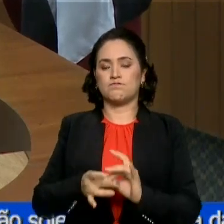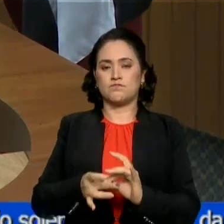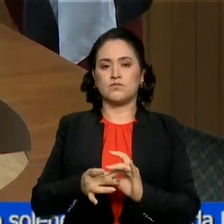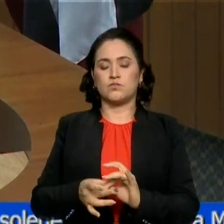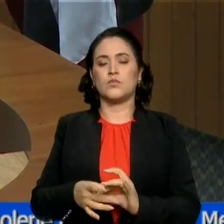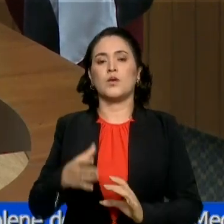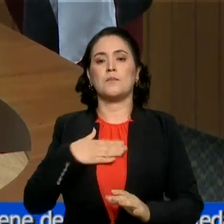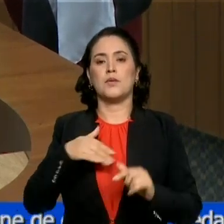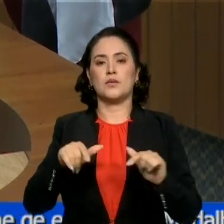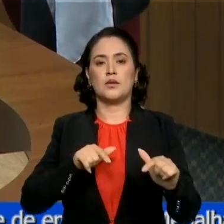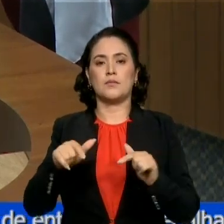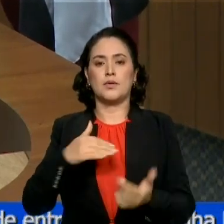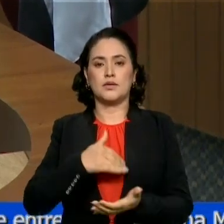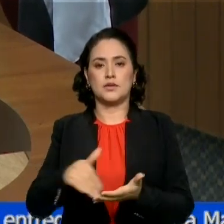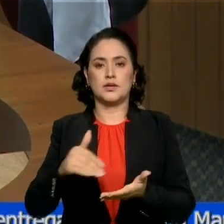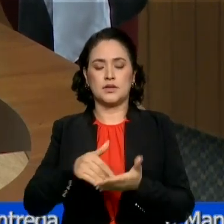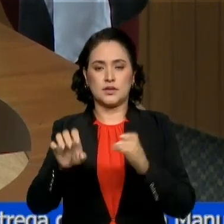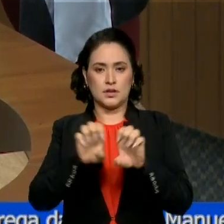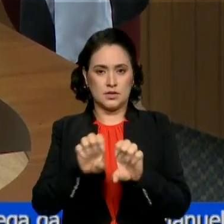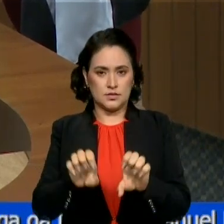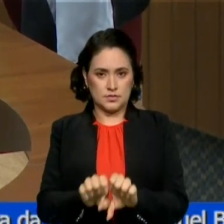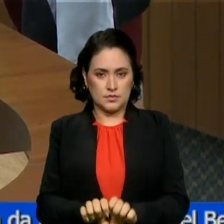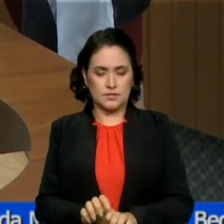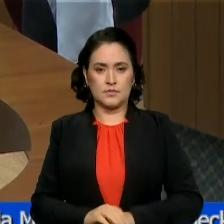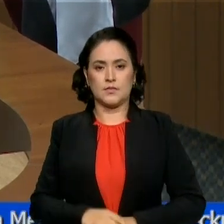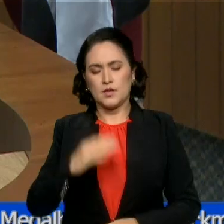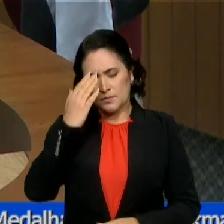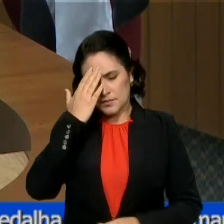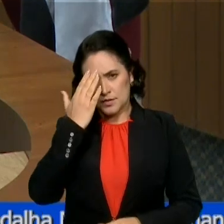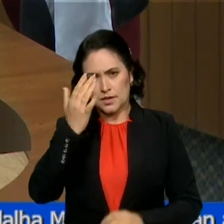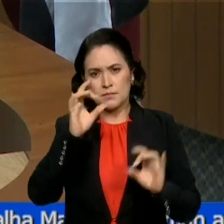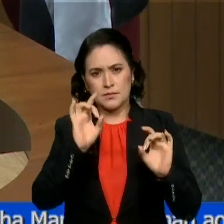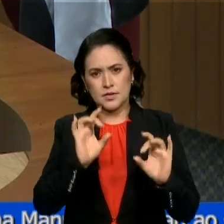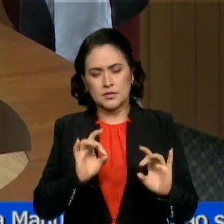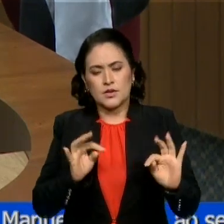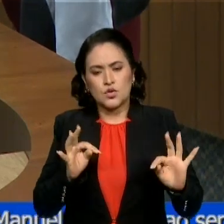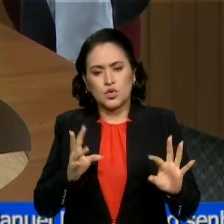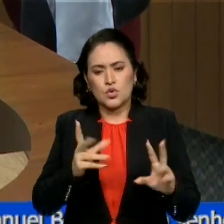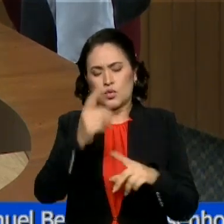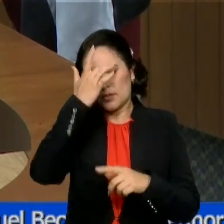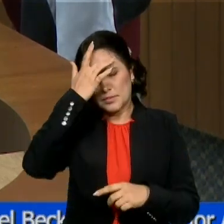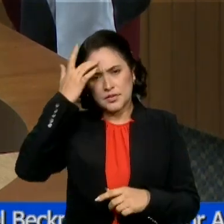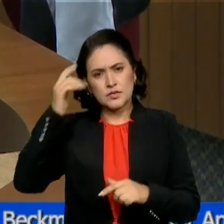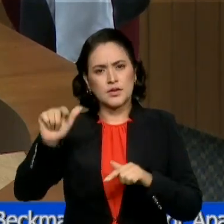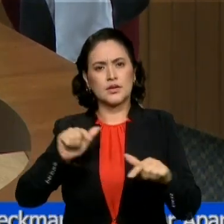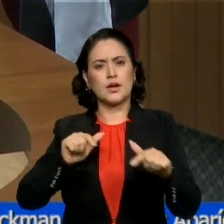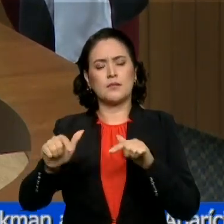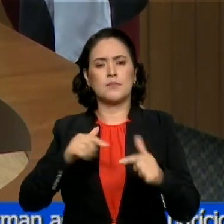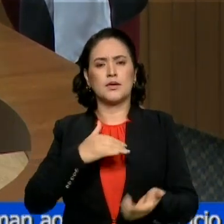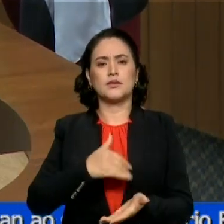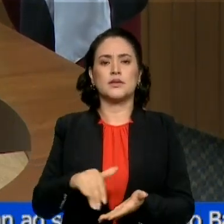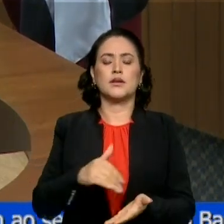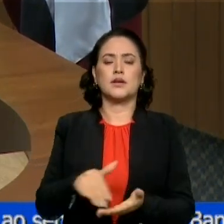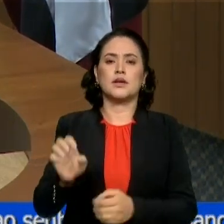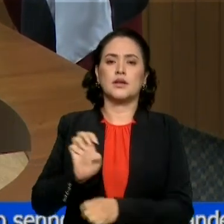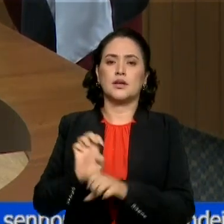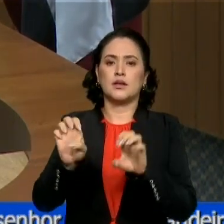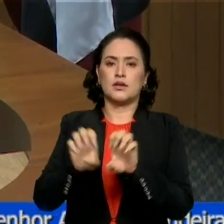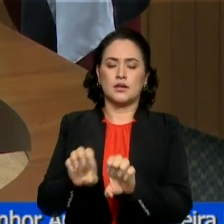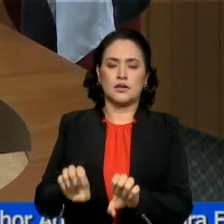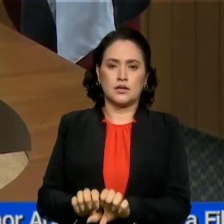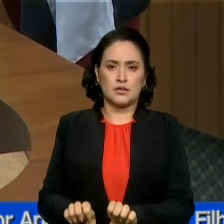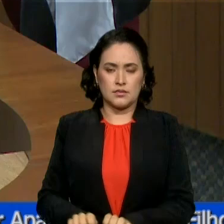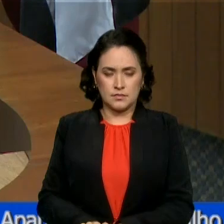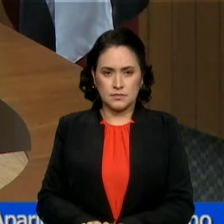Secretaria de Infraestrutura. O meu agradecimento especial a todos os servidores e colaboradores da Secretaria de Estado de Infraestrutura, que